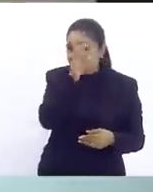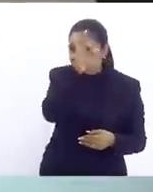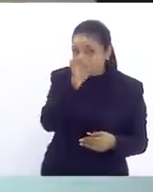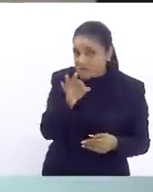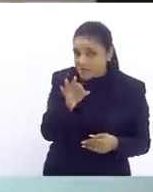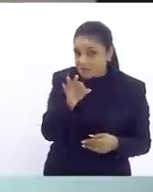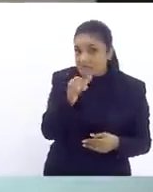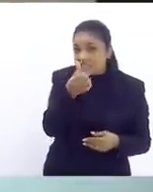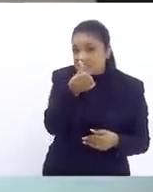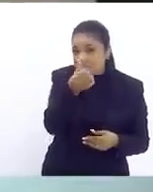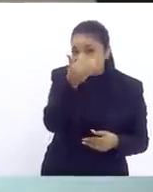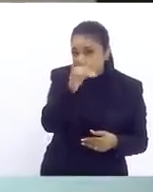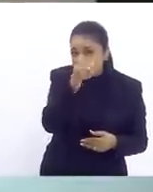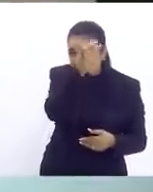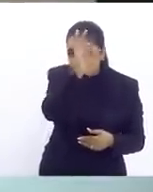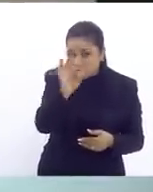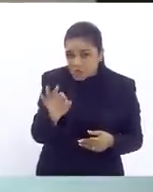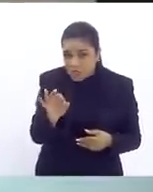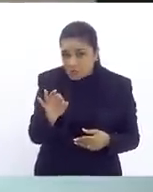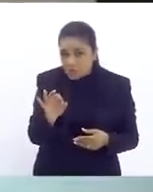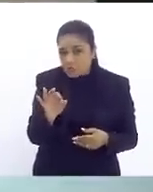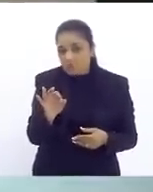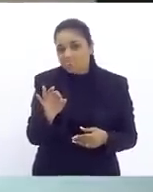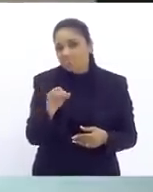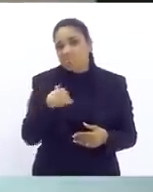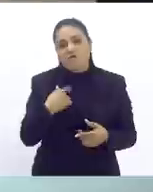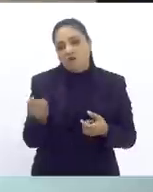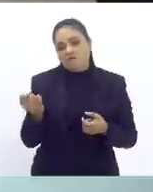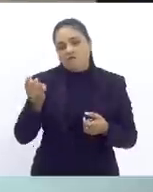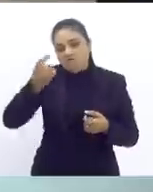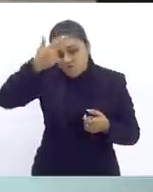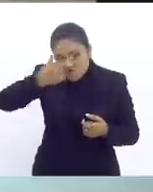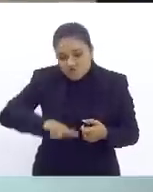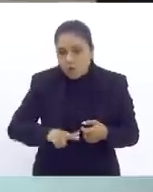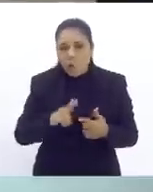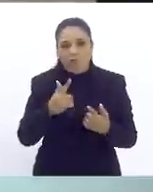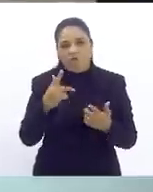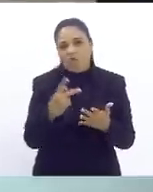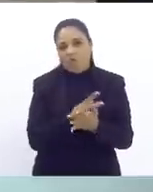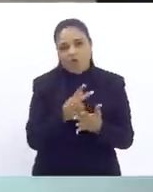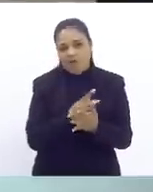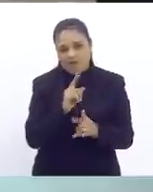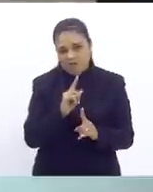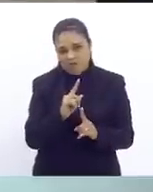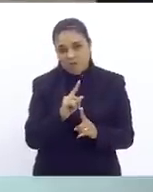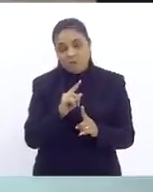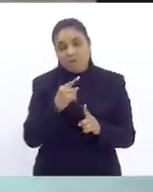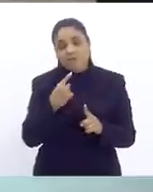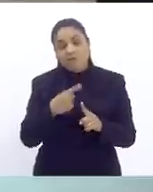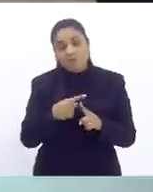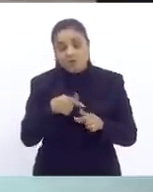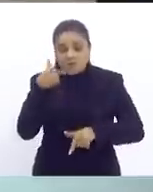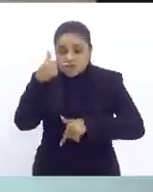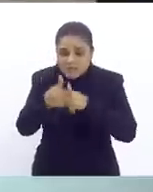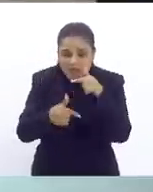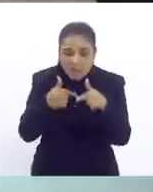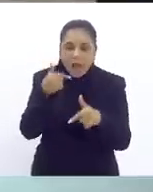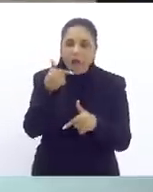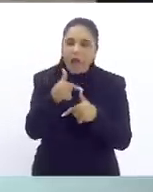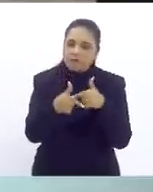isso não voltará a acontecer isso nós podemos afirmar vocês porque esse trabalho está sendo linda de formiguinha